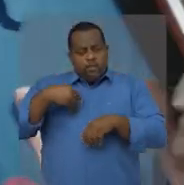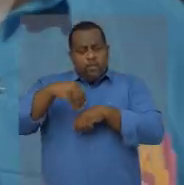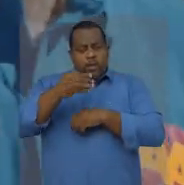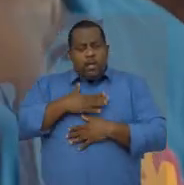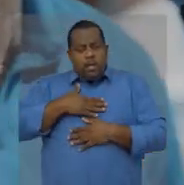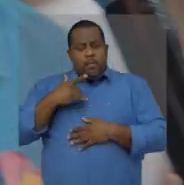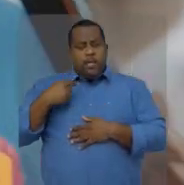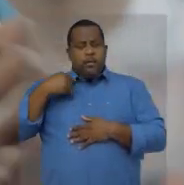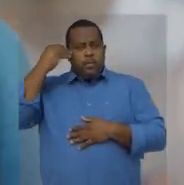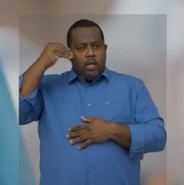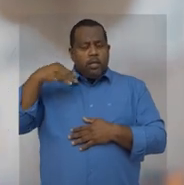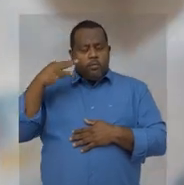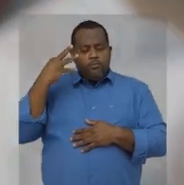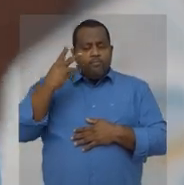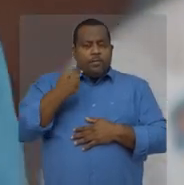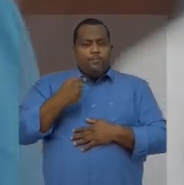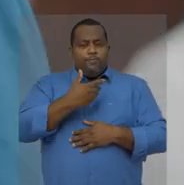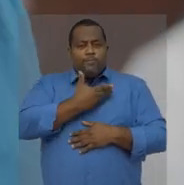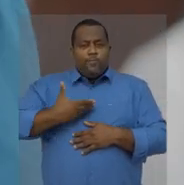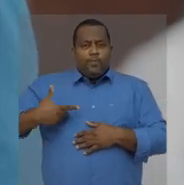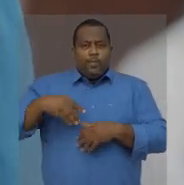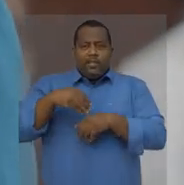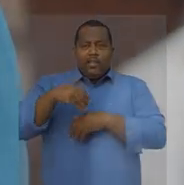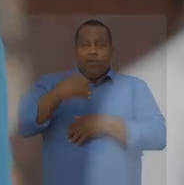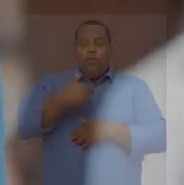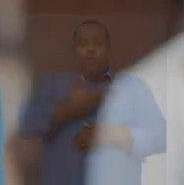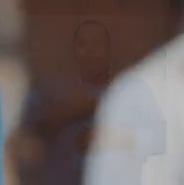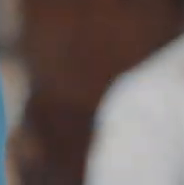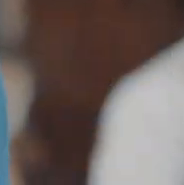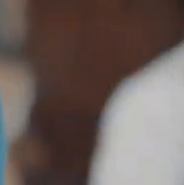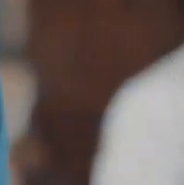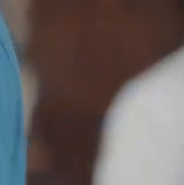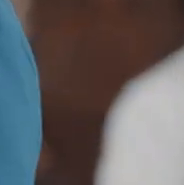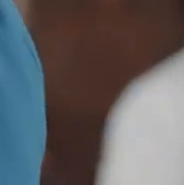a minha experiência e o meu espírito público para o governo da Bahia.